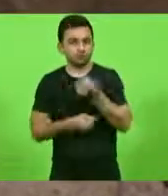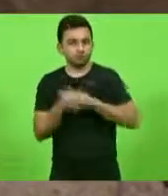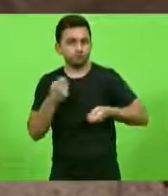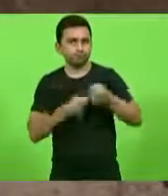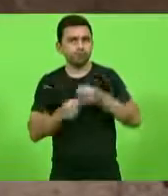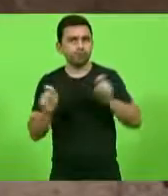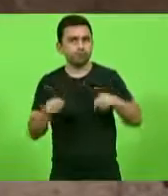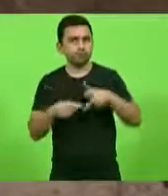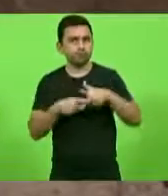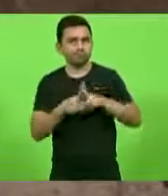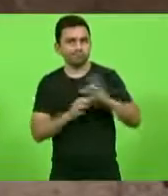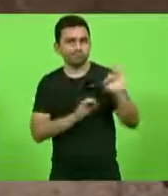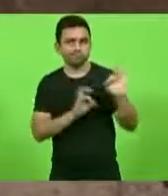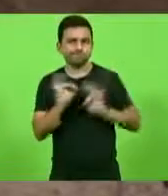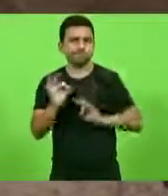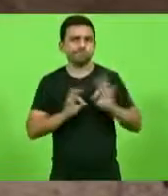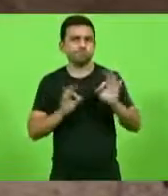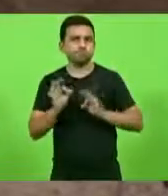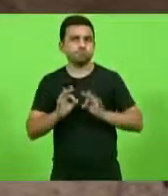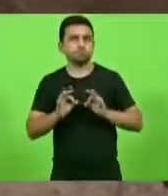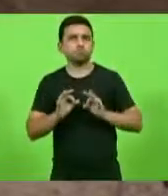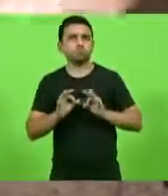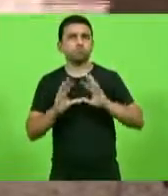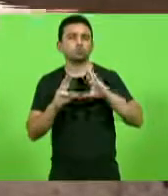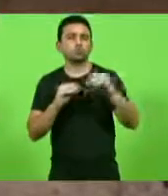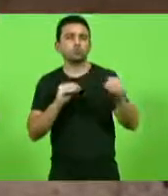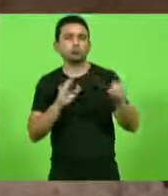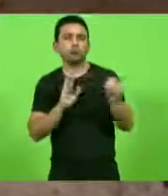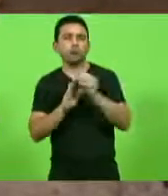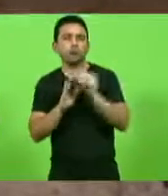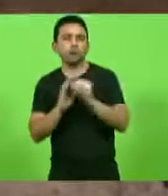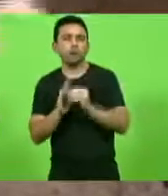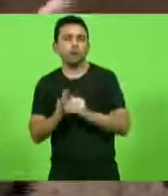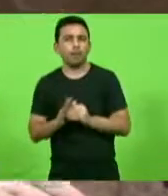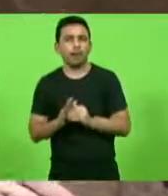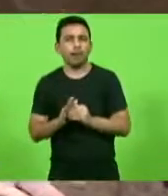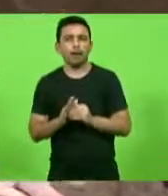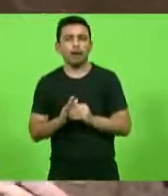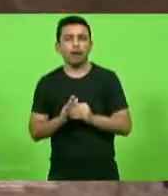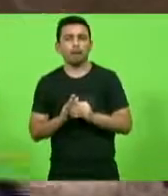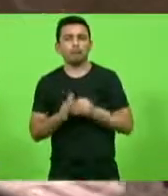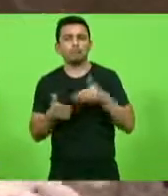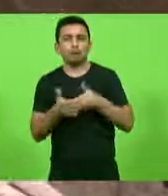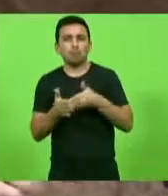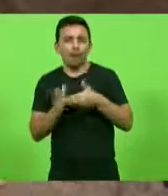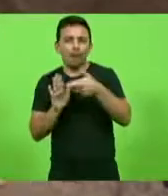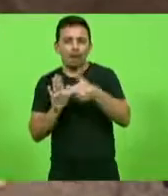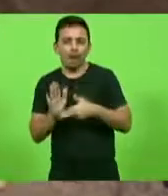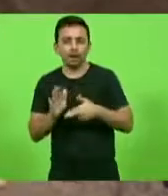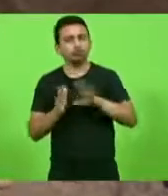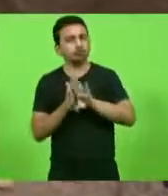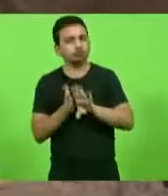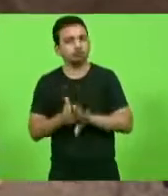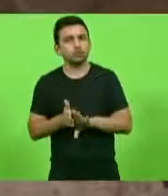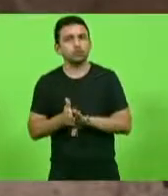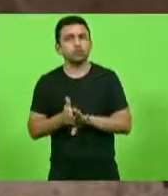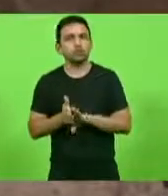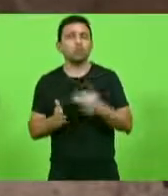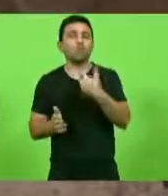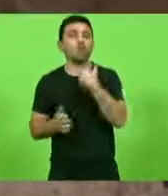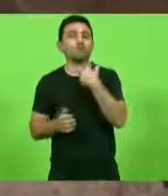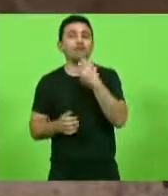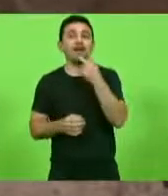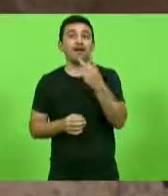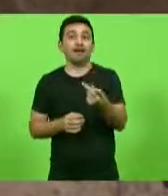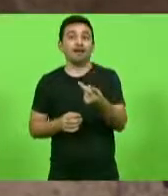correção daquilo que colocaram lá com empecilhos para não emprestar o dinheiro. Então, não pode se dizer uma coisa, né, e